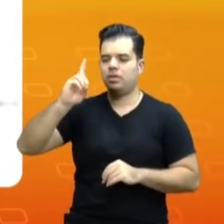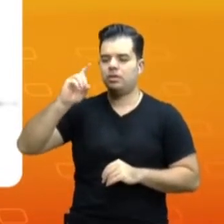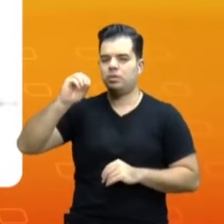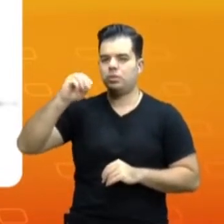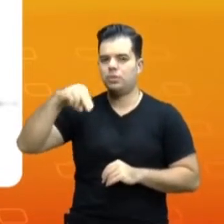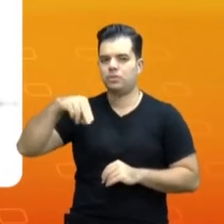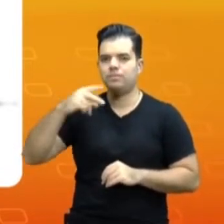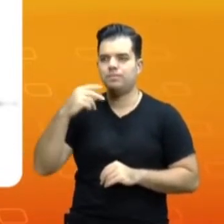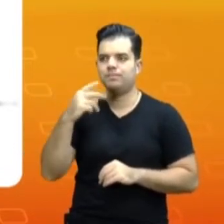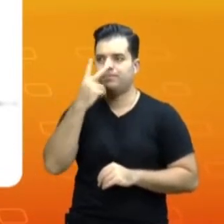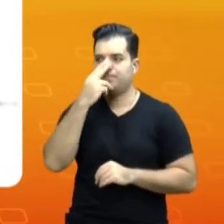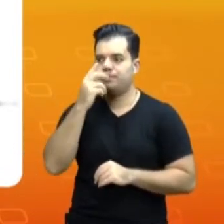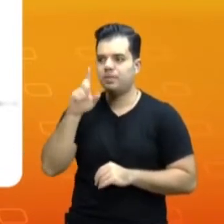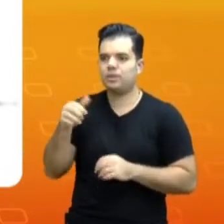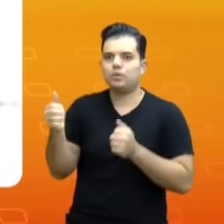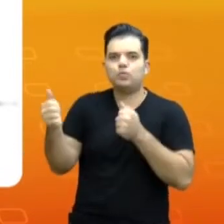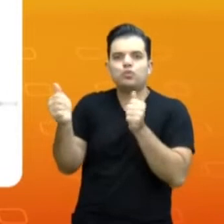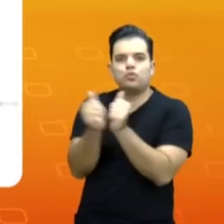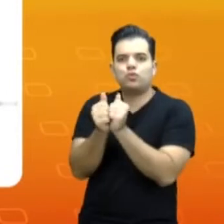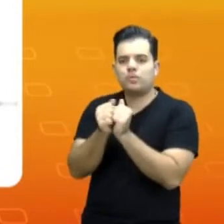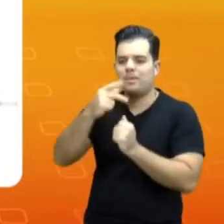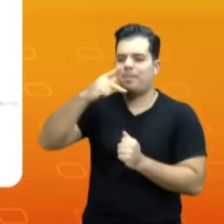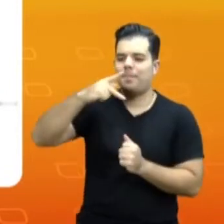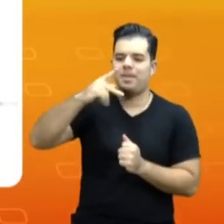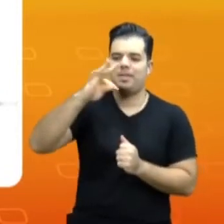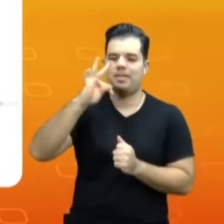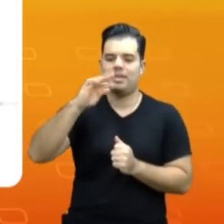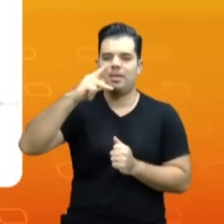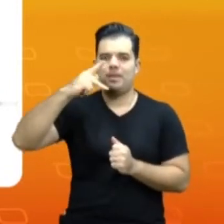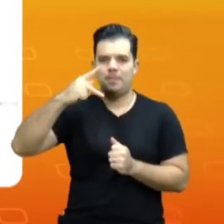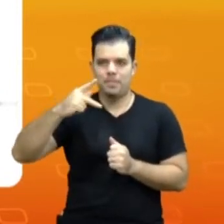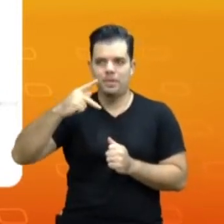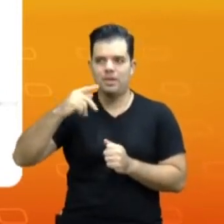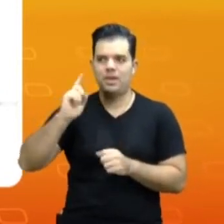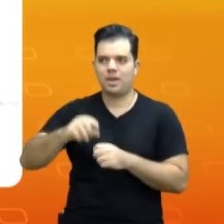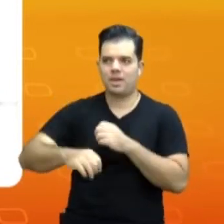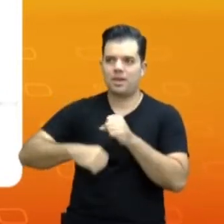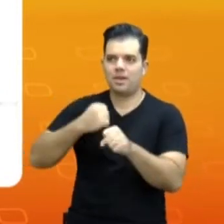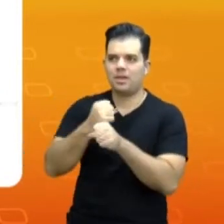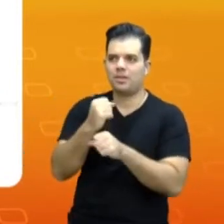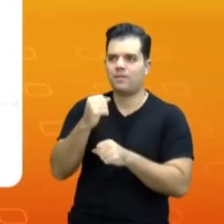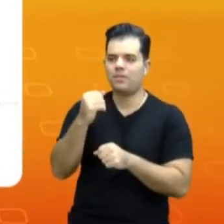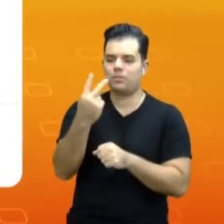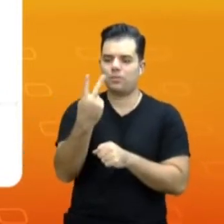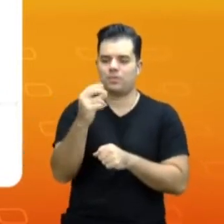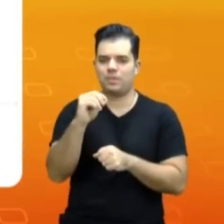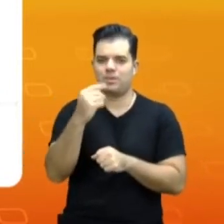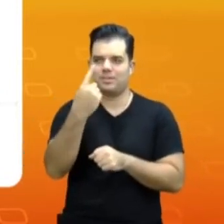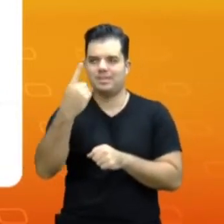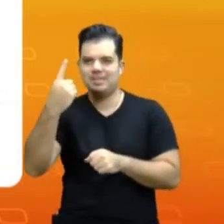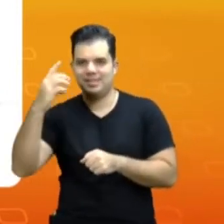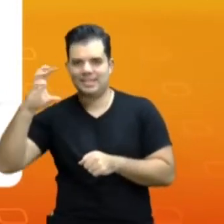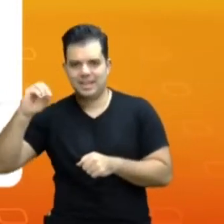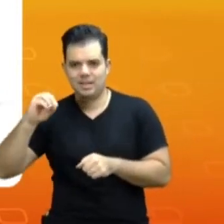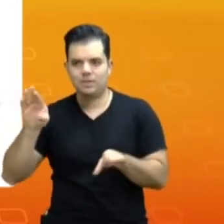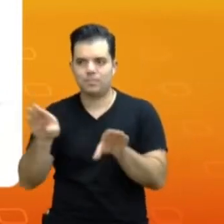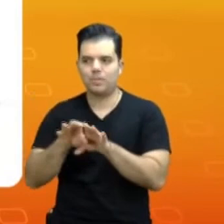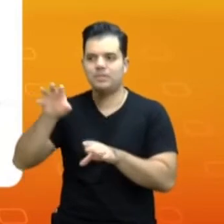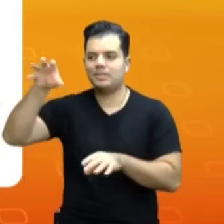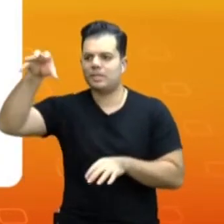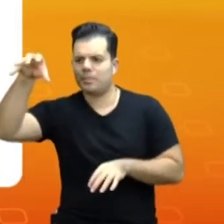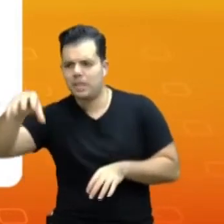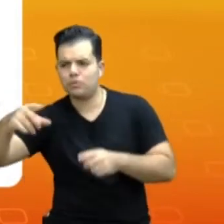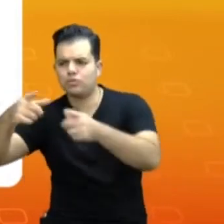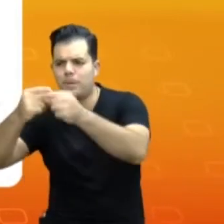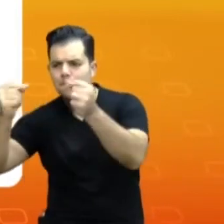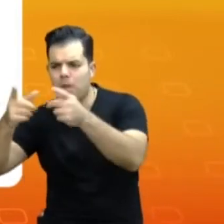sincronismo, referência PTP para os fluxos 2110, foram realizados no Japão, na Central Técnica Globo